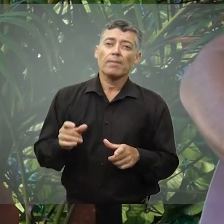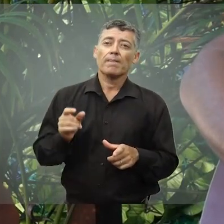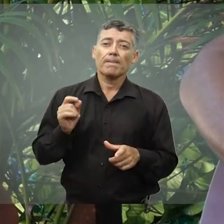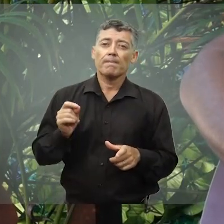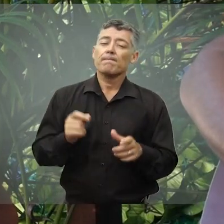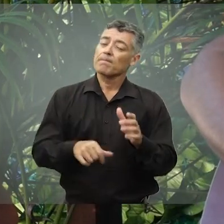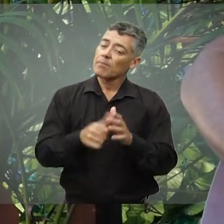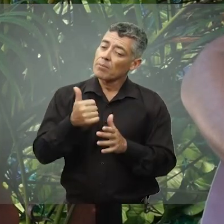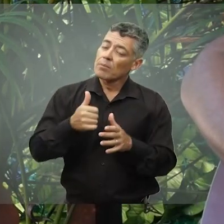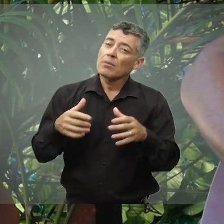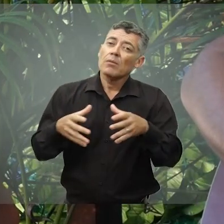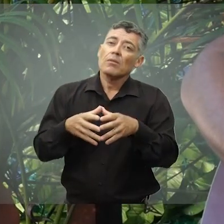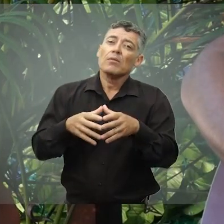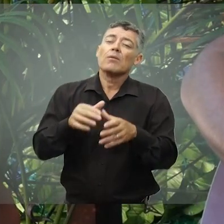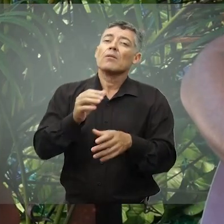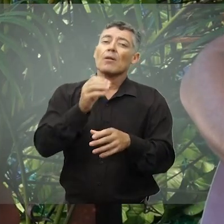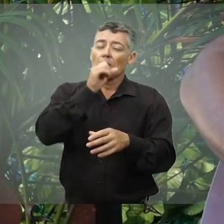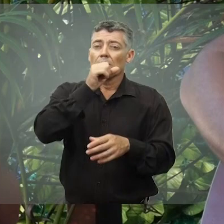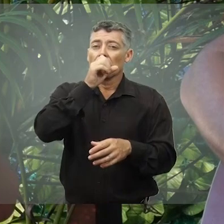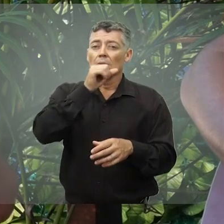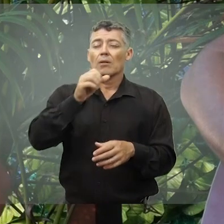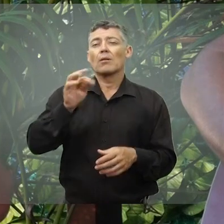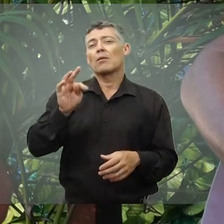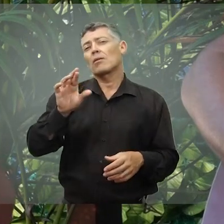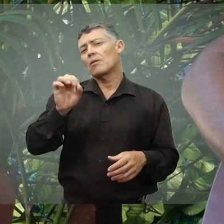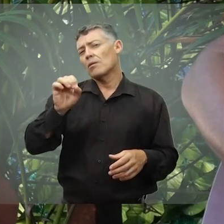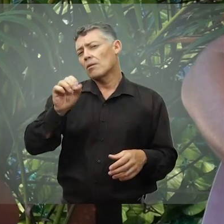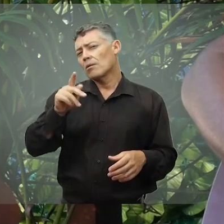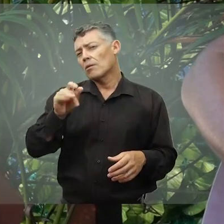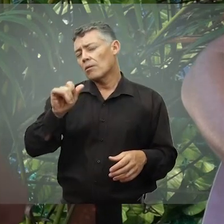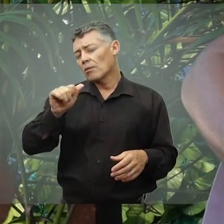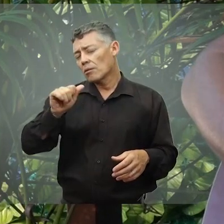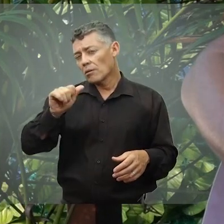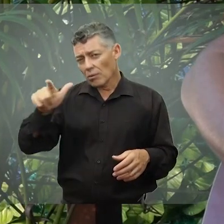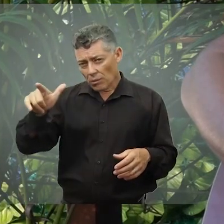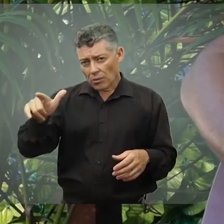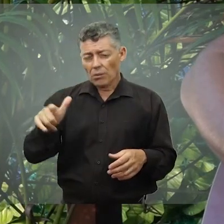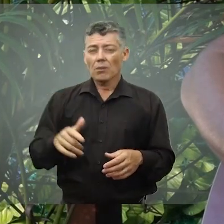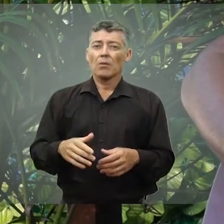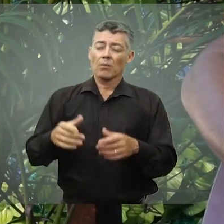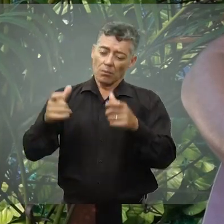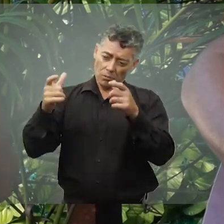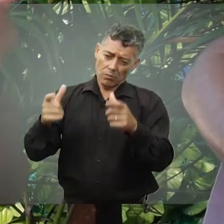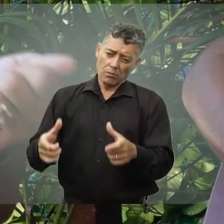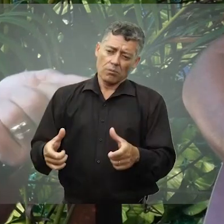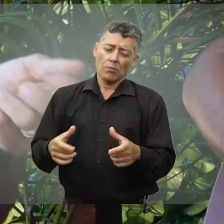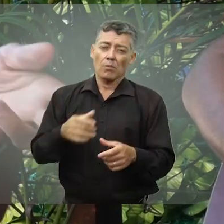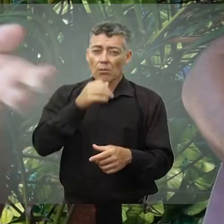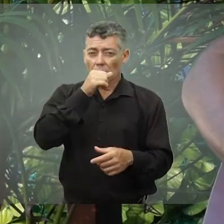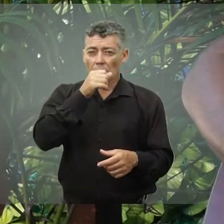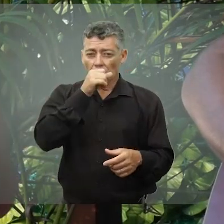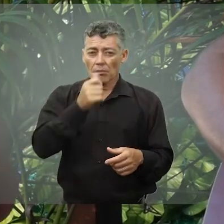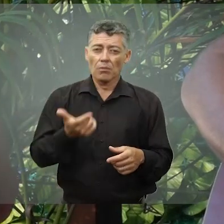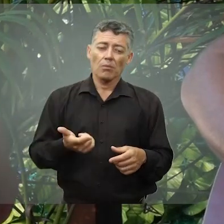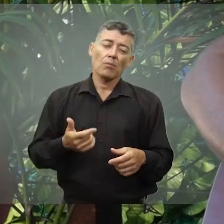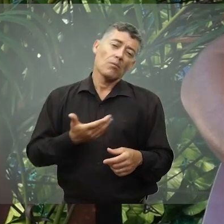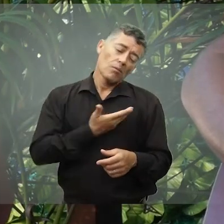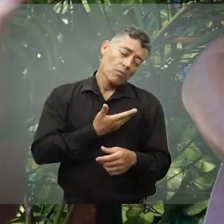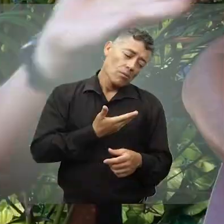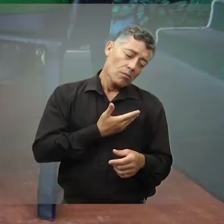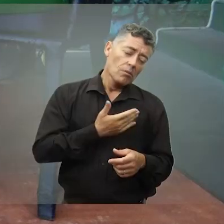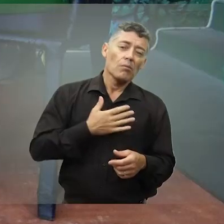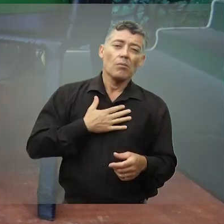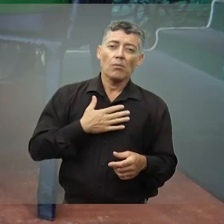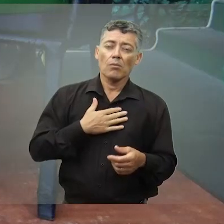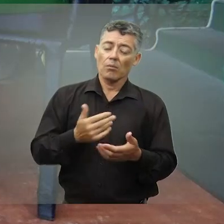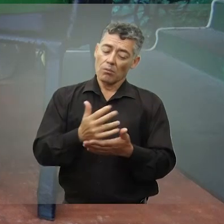A primeira banda chamava Limão Tropical. A primeira lá da garagem. Que ficou mais por causa de um limãozinho com a guitarra que um amigo nosso fez uma arte